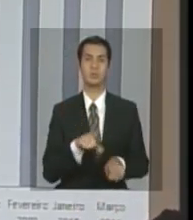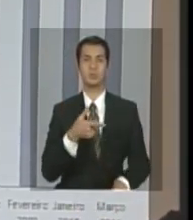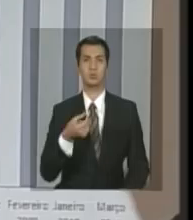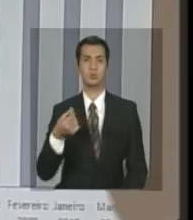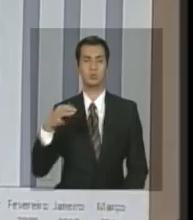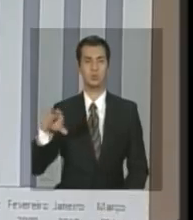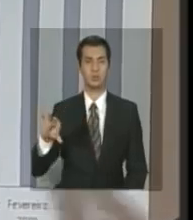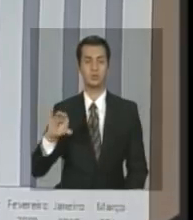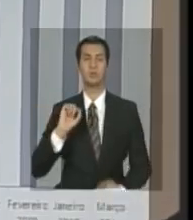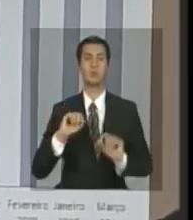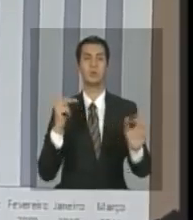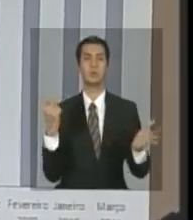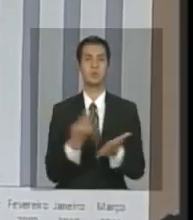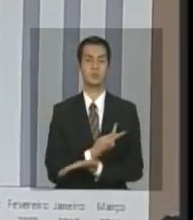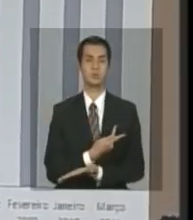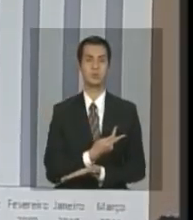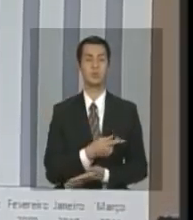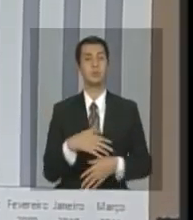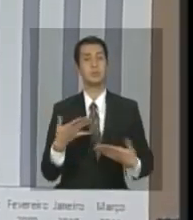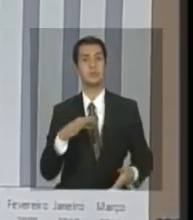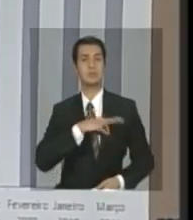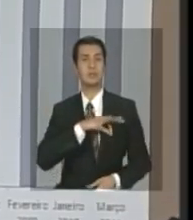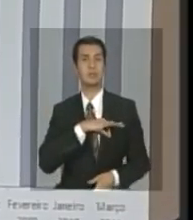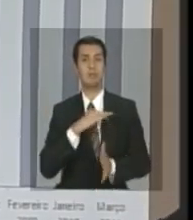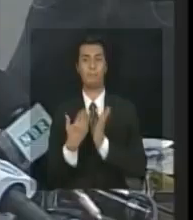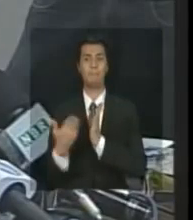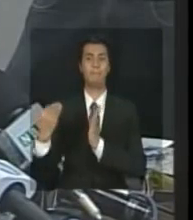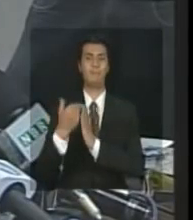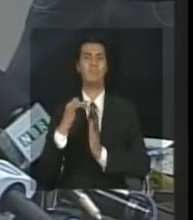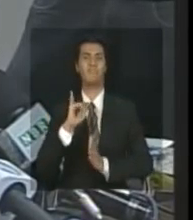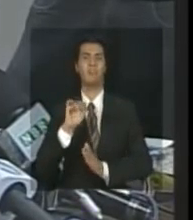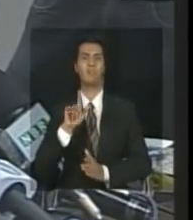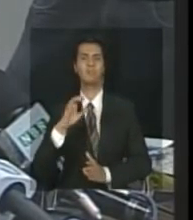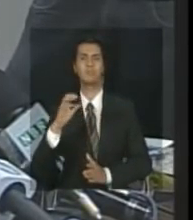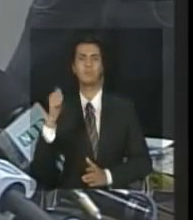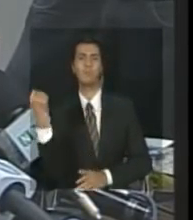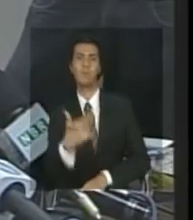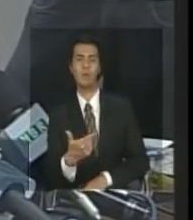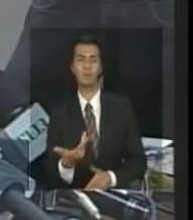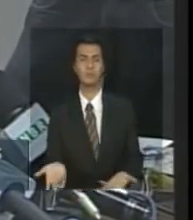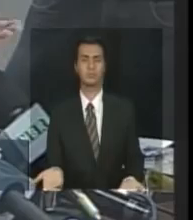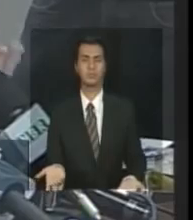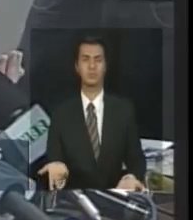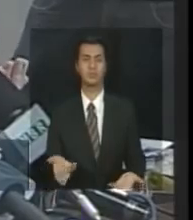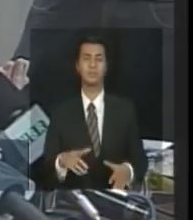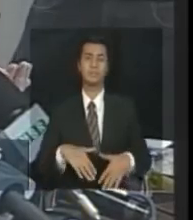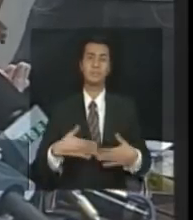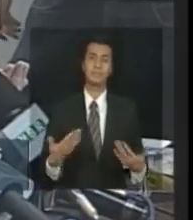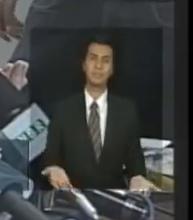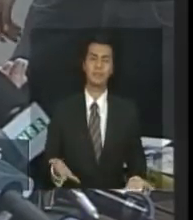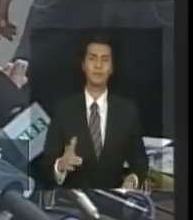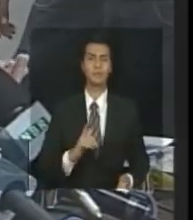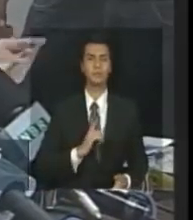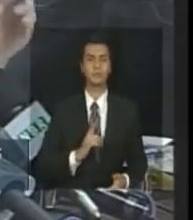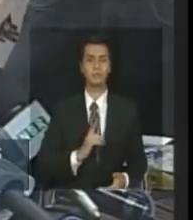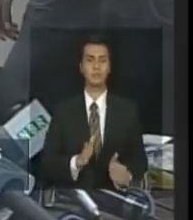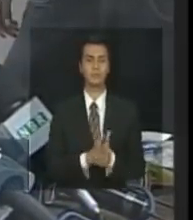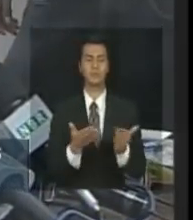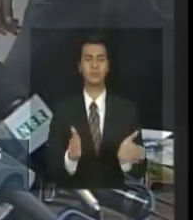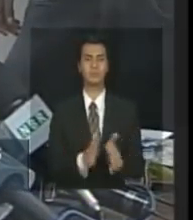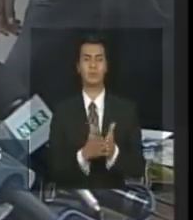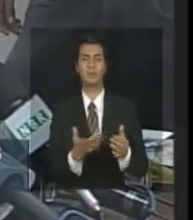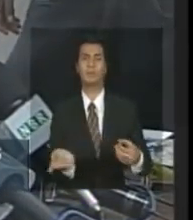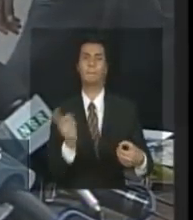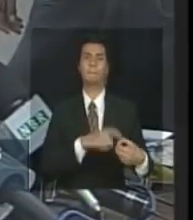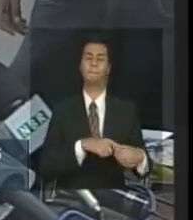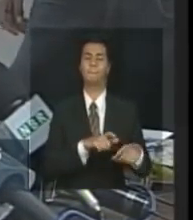inflação, você acaba colocando para dentro das populações extremamente pobres mais gente do que, na verdade, se